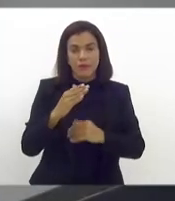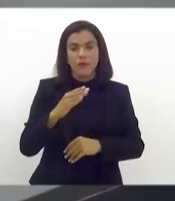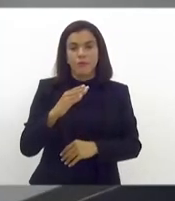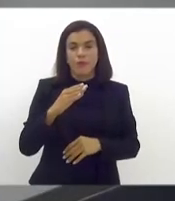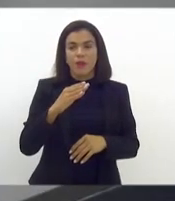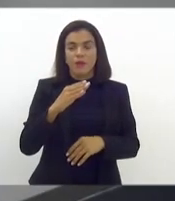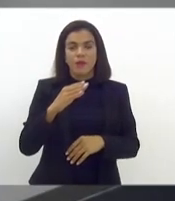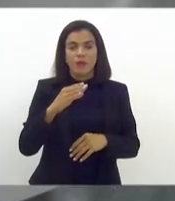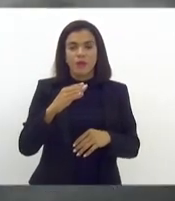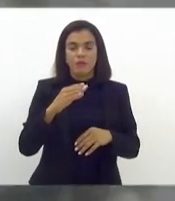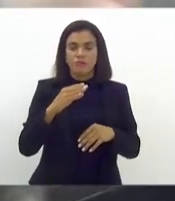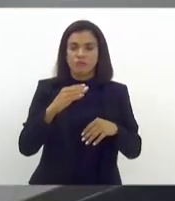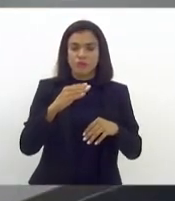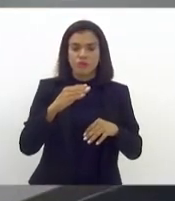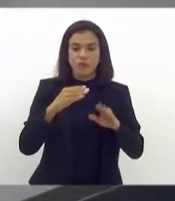53 de